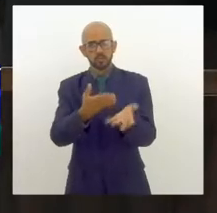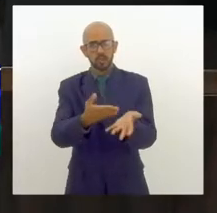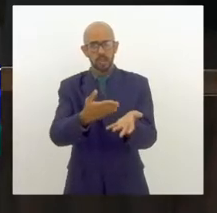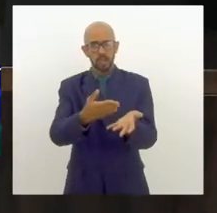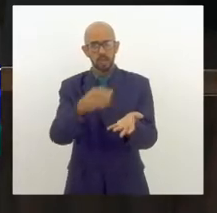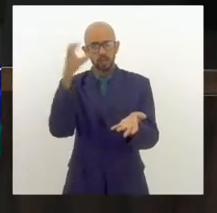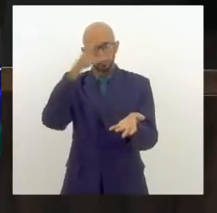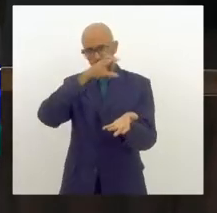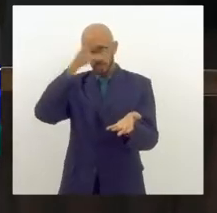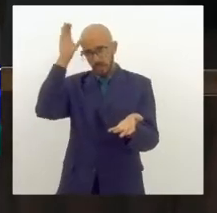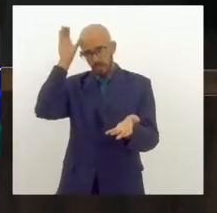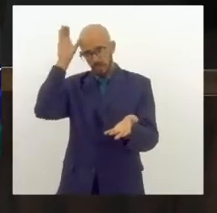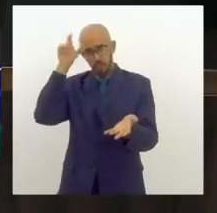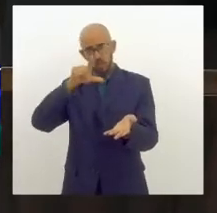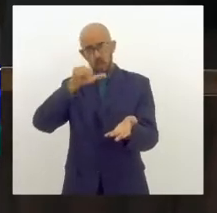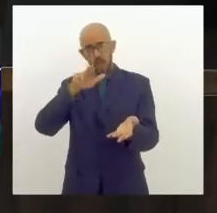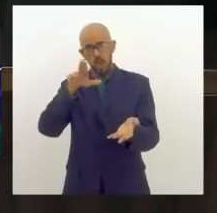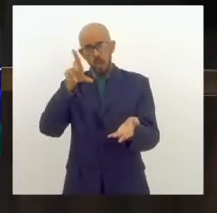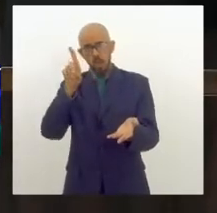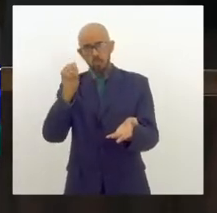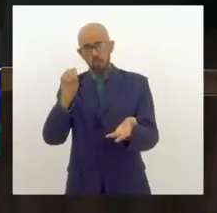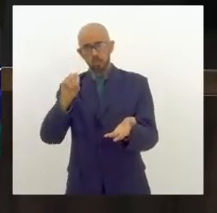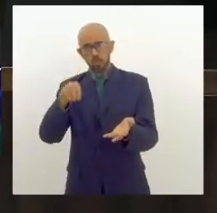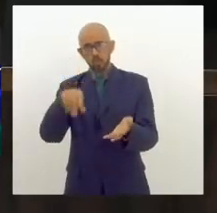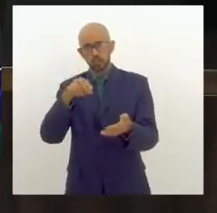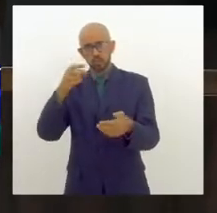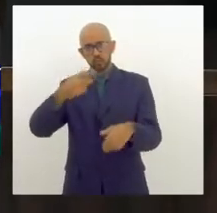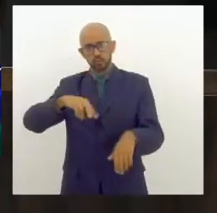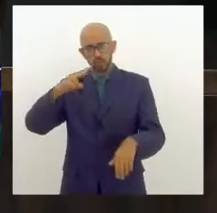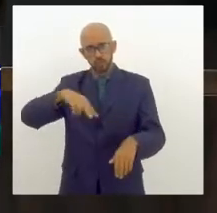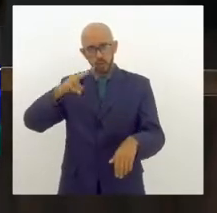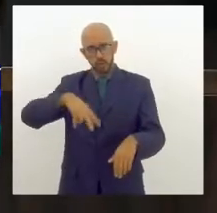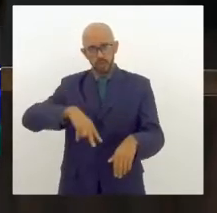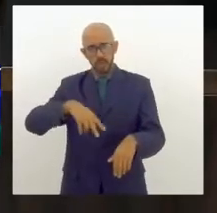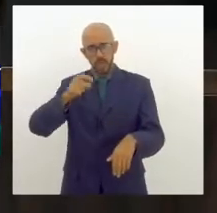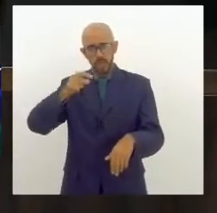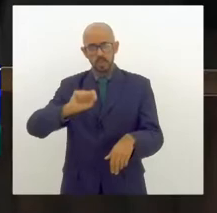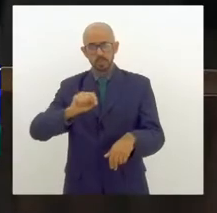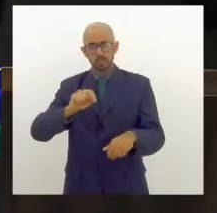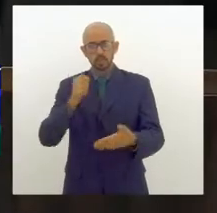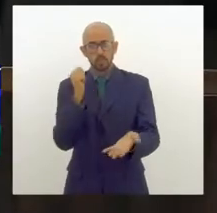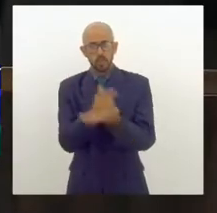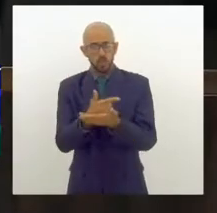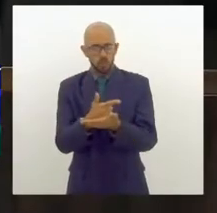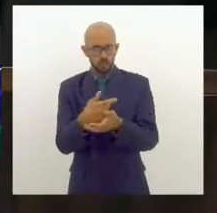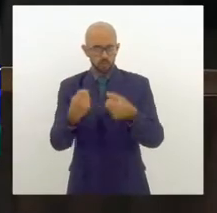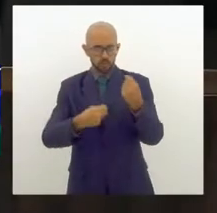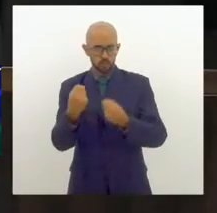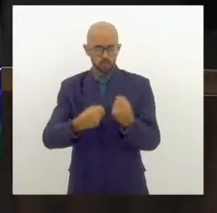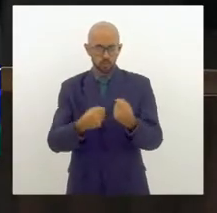de laudo de vistoria completa na aquisição ou troca de veículos seminovos ou usados. Parecer da